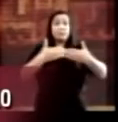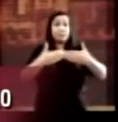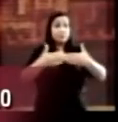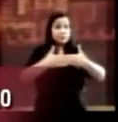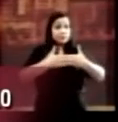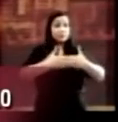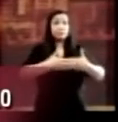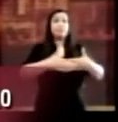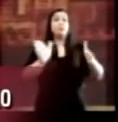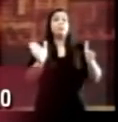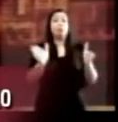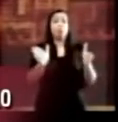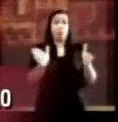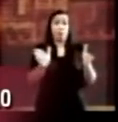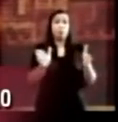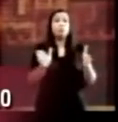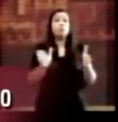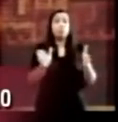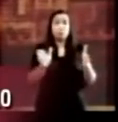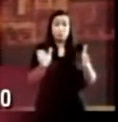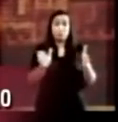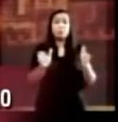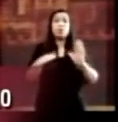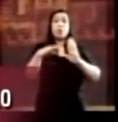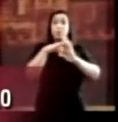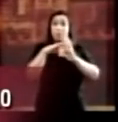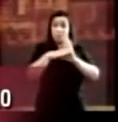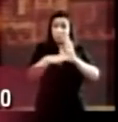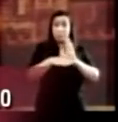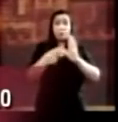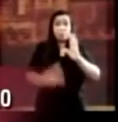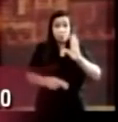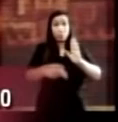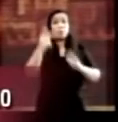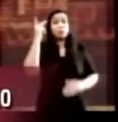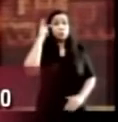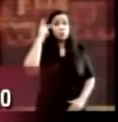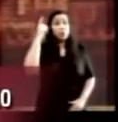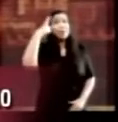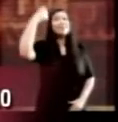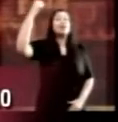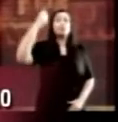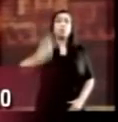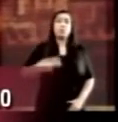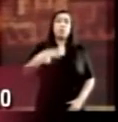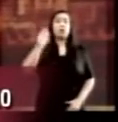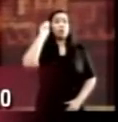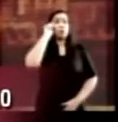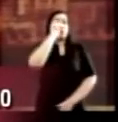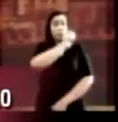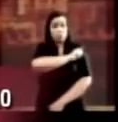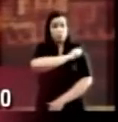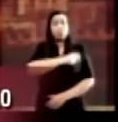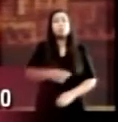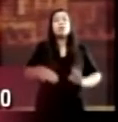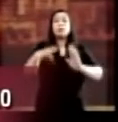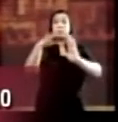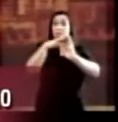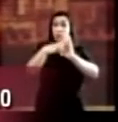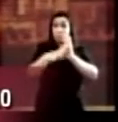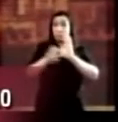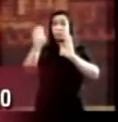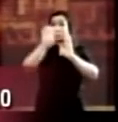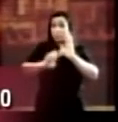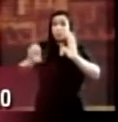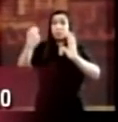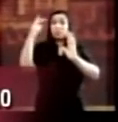aberturas, elas estão no Plano São Paulo, não é criação de São José do Rio Preto, ela está nesse plano,